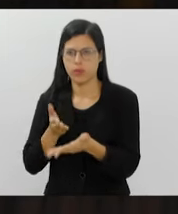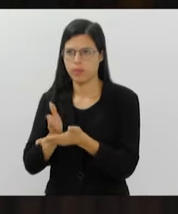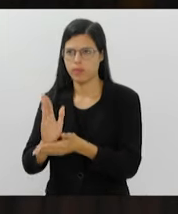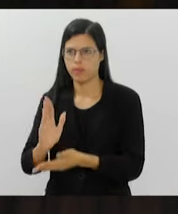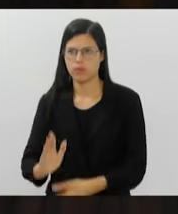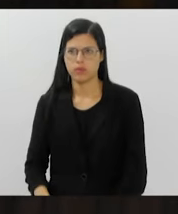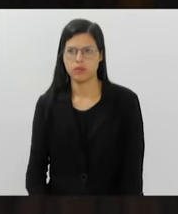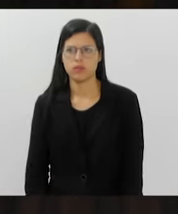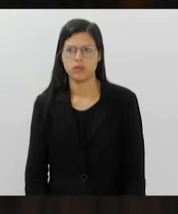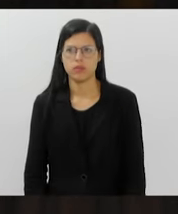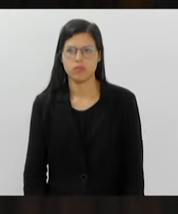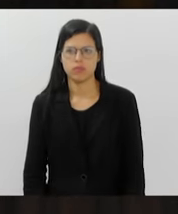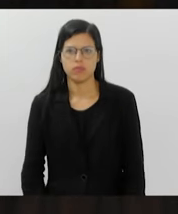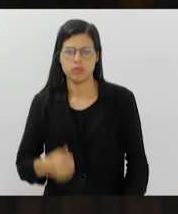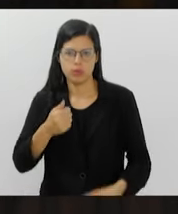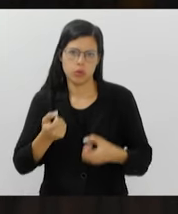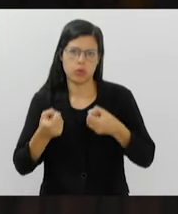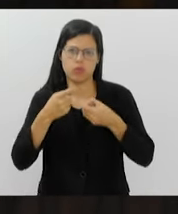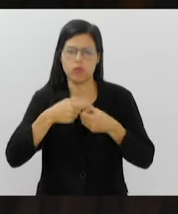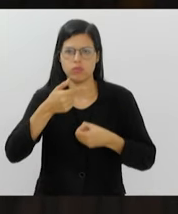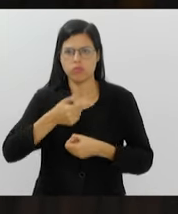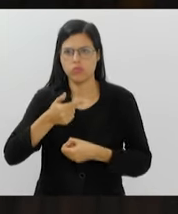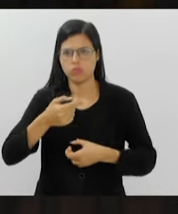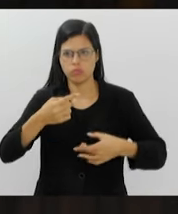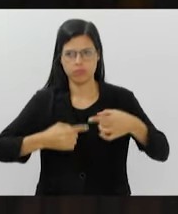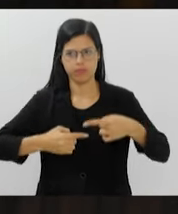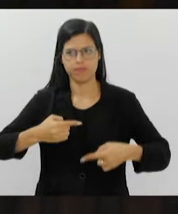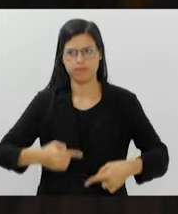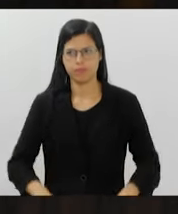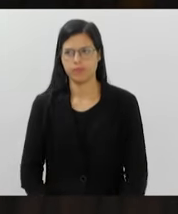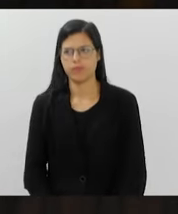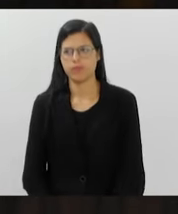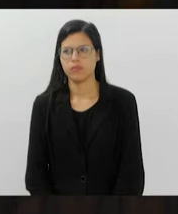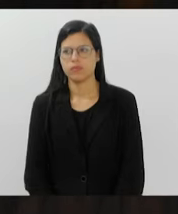estão. Aprovado em primeiro, retorno em segundo.